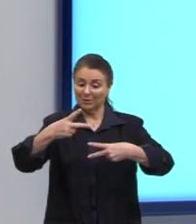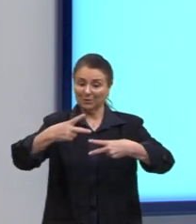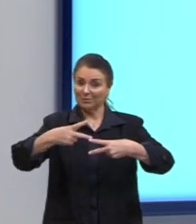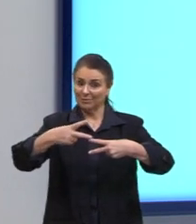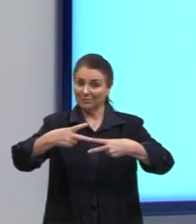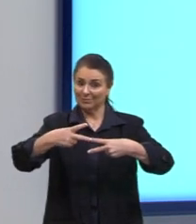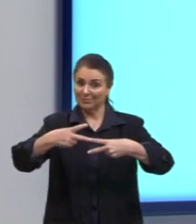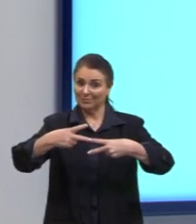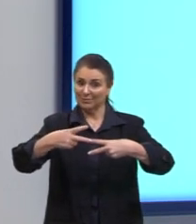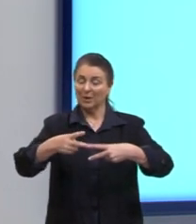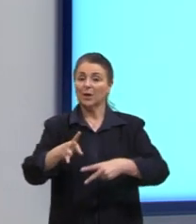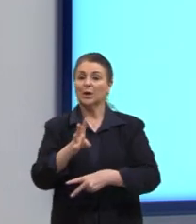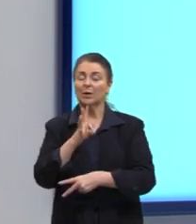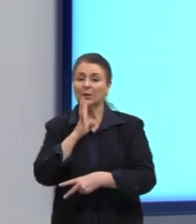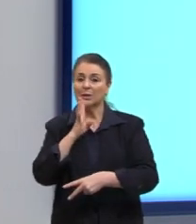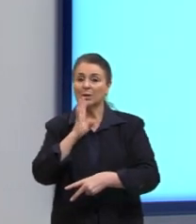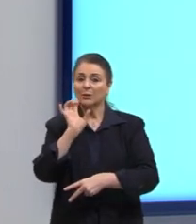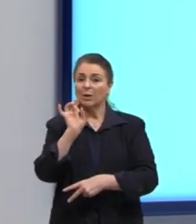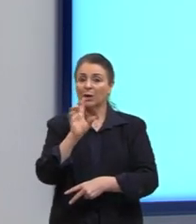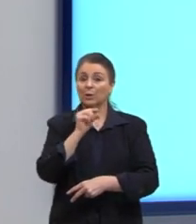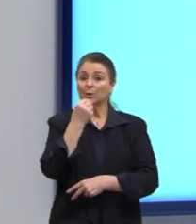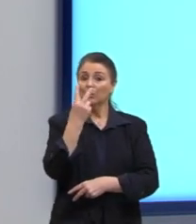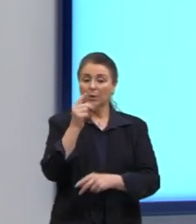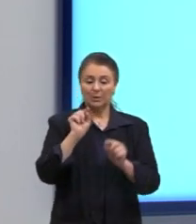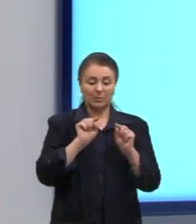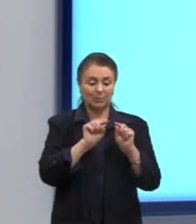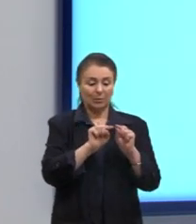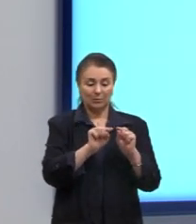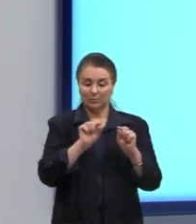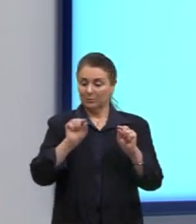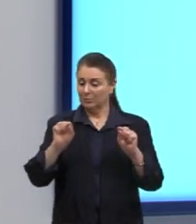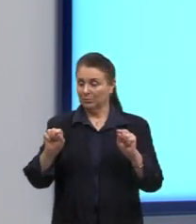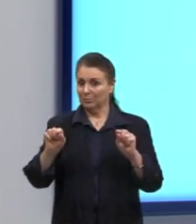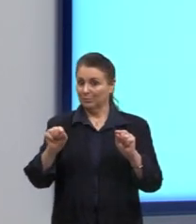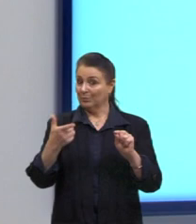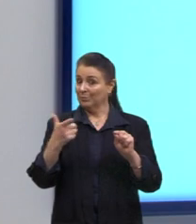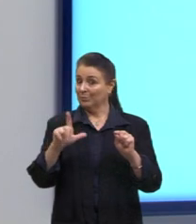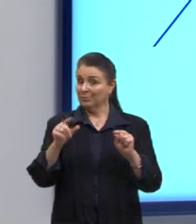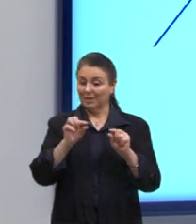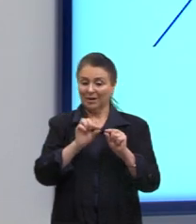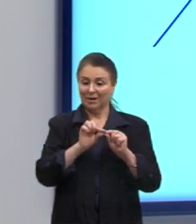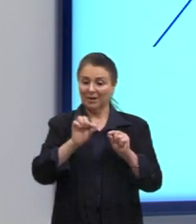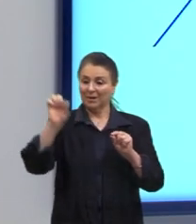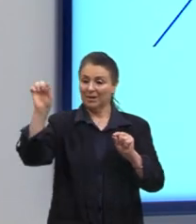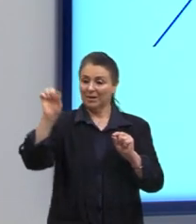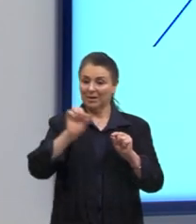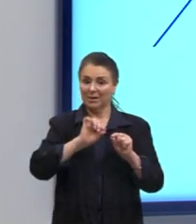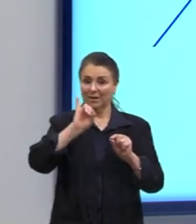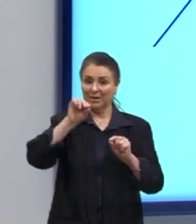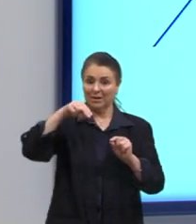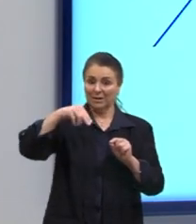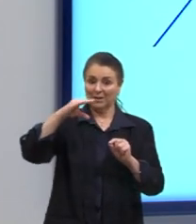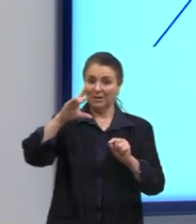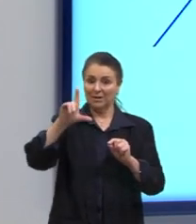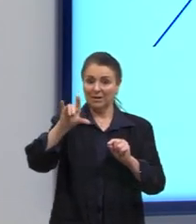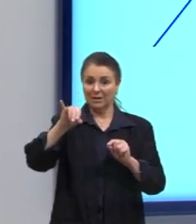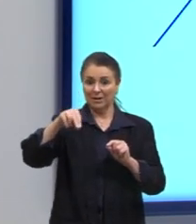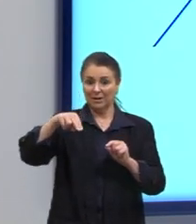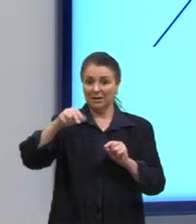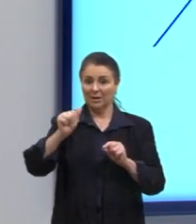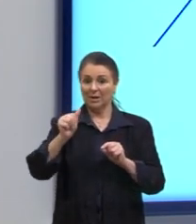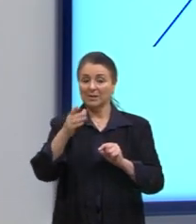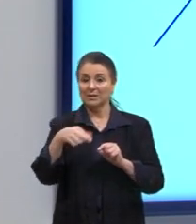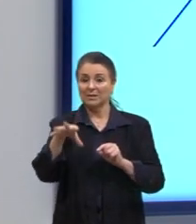sendo que nós conhecemos somente dois pontos né Nós não temos a inclinação Aqui nós temos a relação